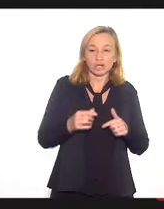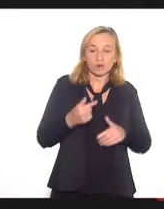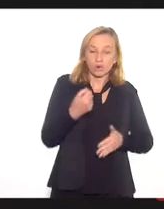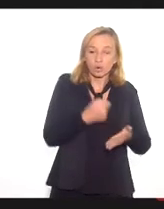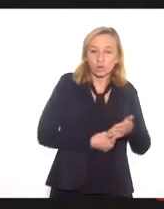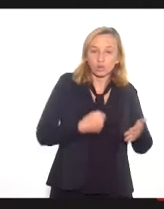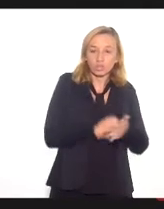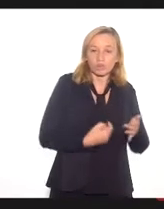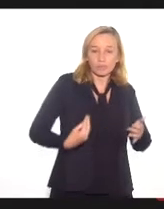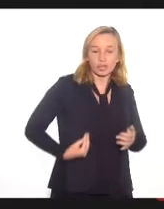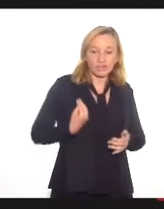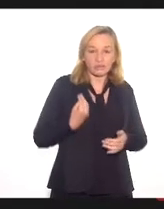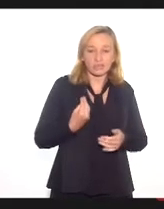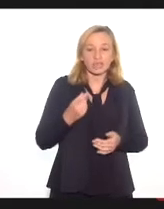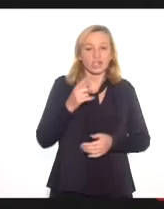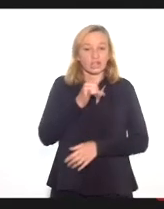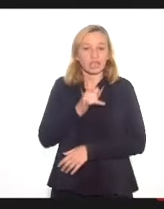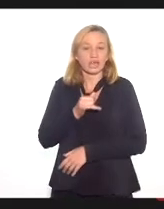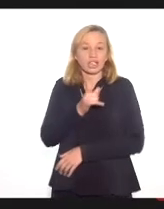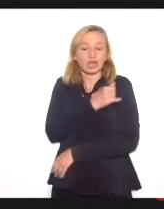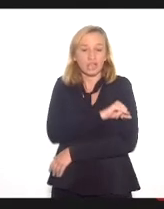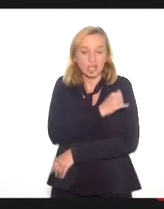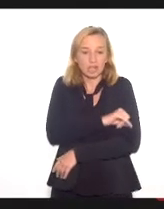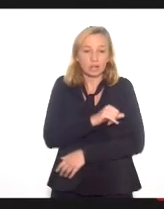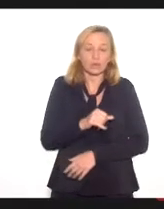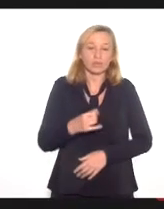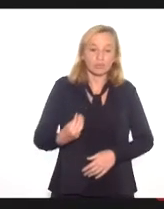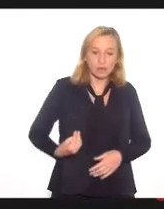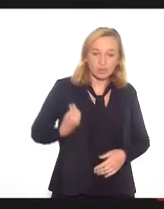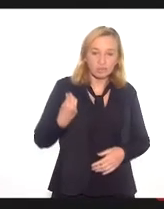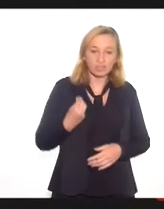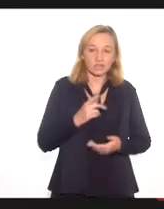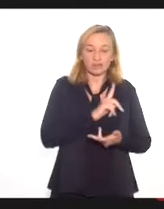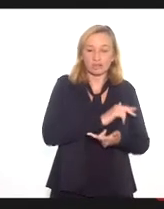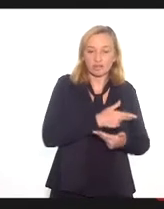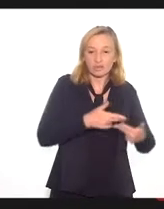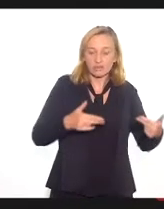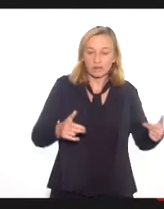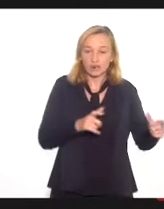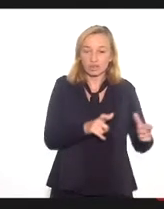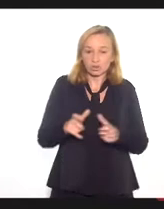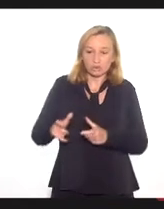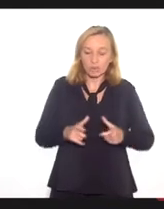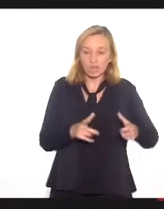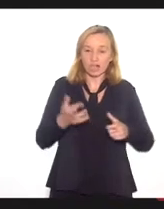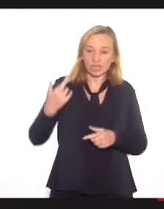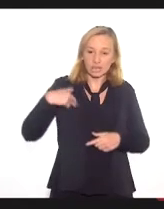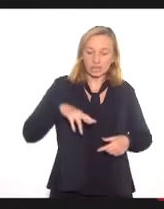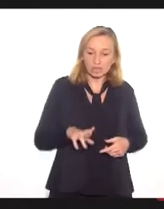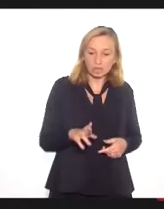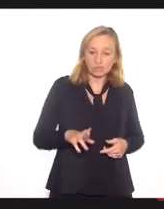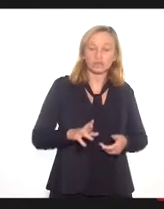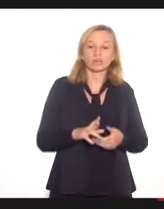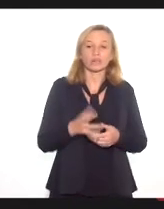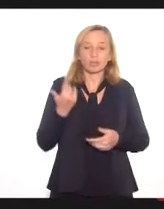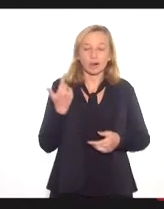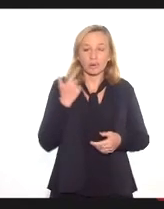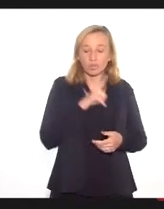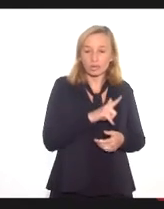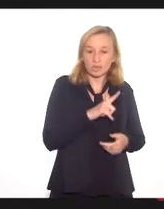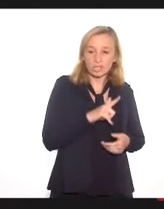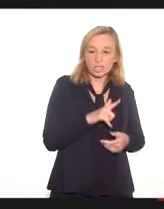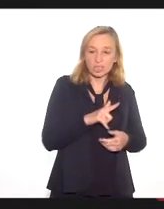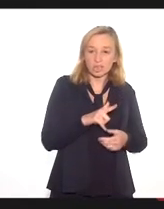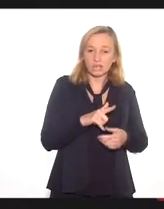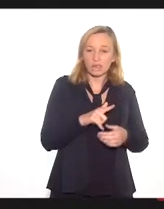é uma das pessoas que está nessa ação juntando religiões, juntando entidades, para conseguir trabalhar